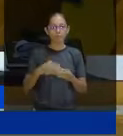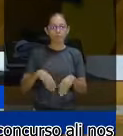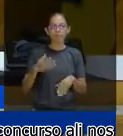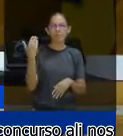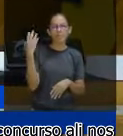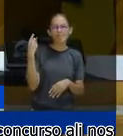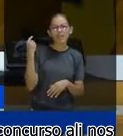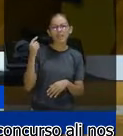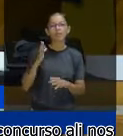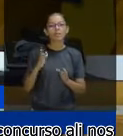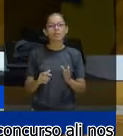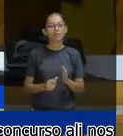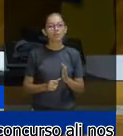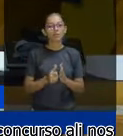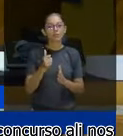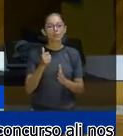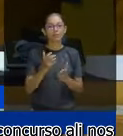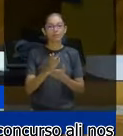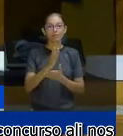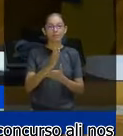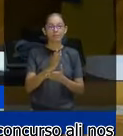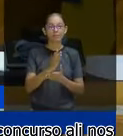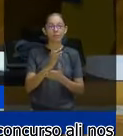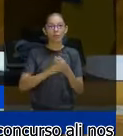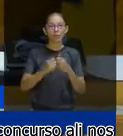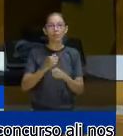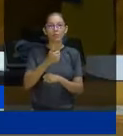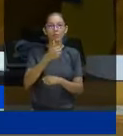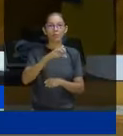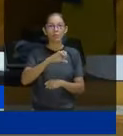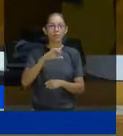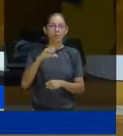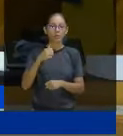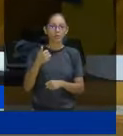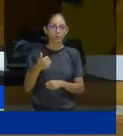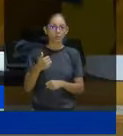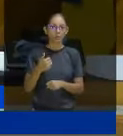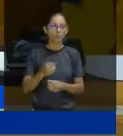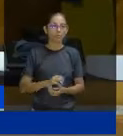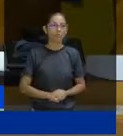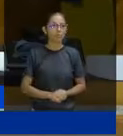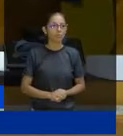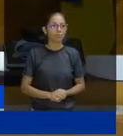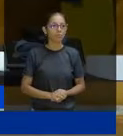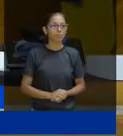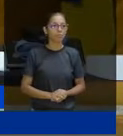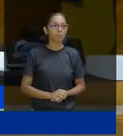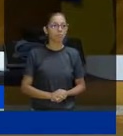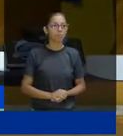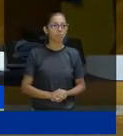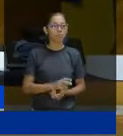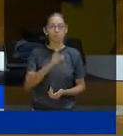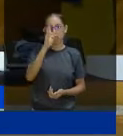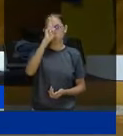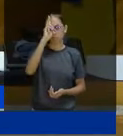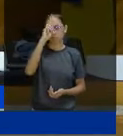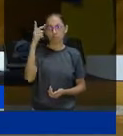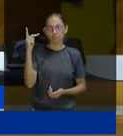entrou naquele primeiro concurso ali nos idos de 1991. Ao longo da trajetória e do